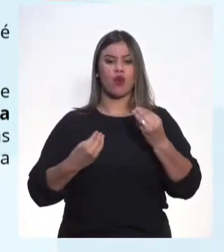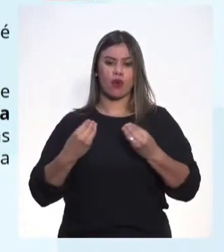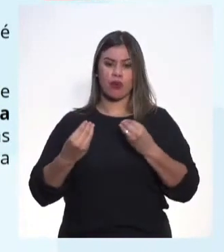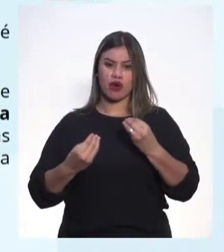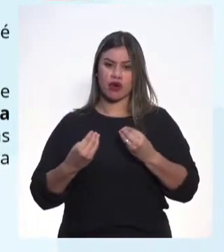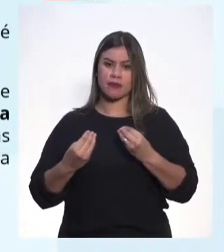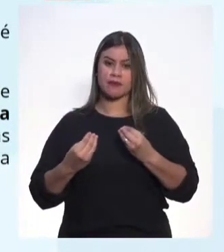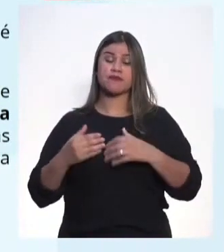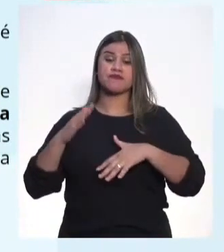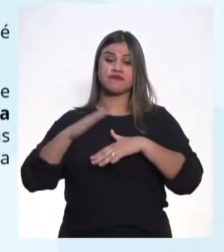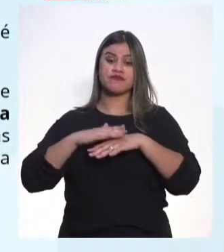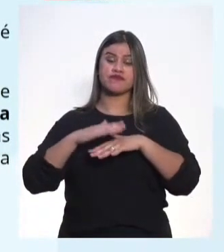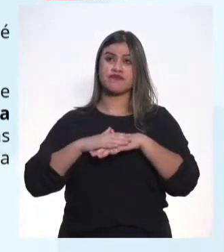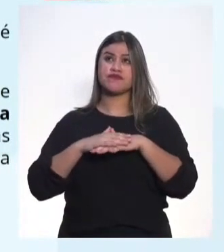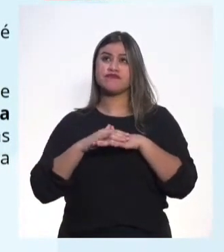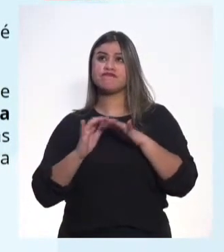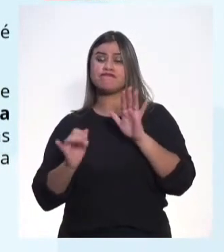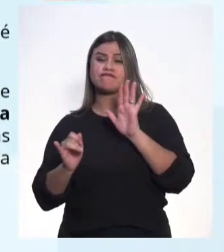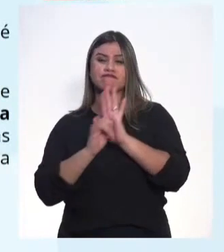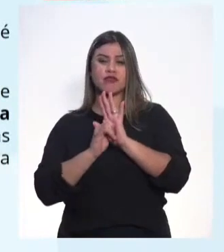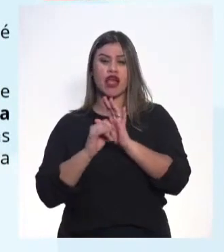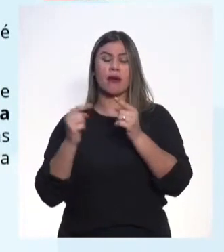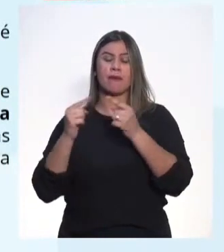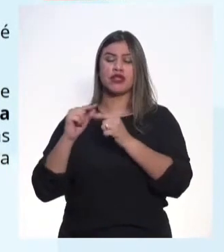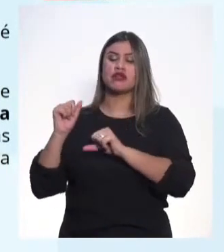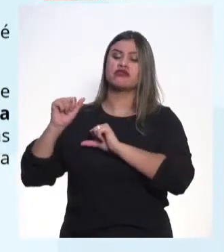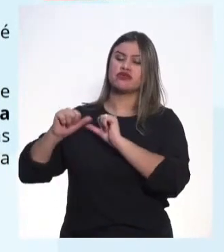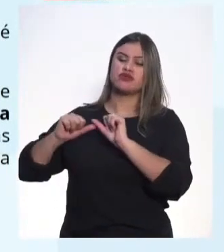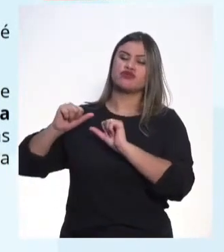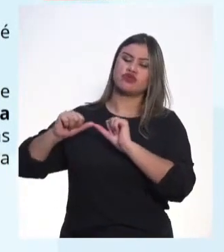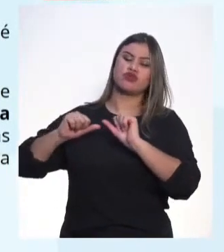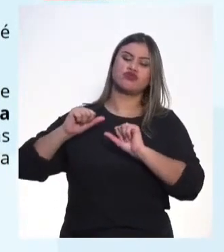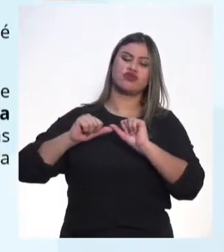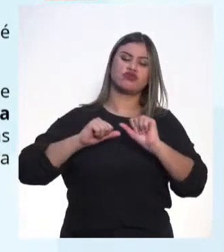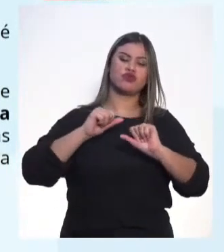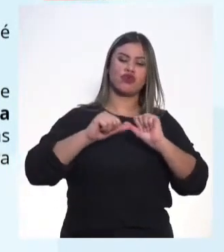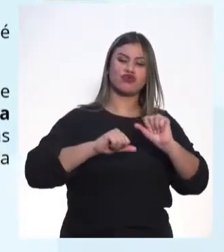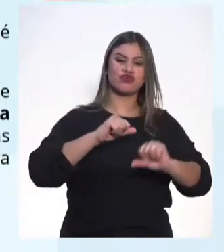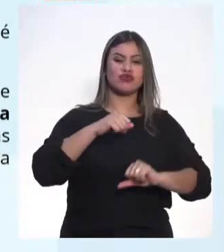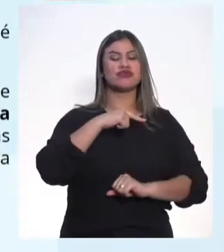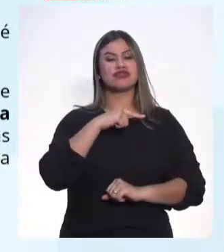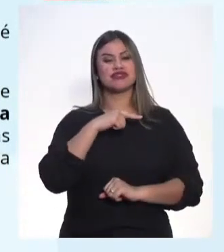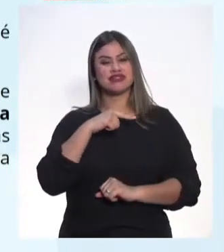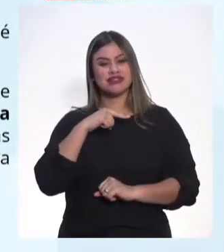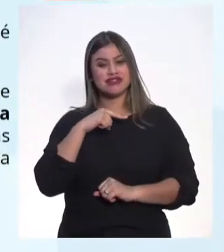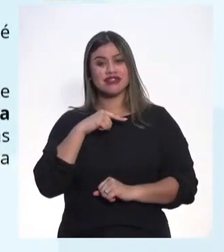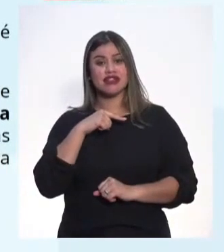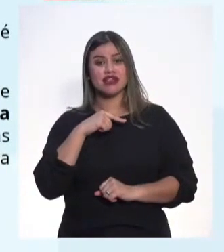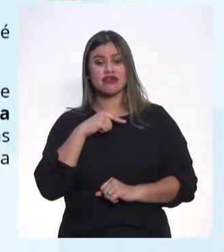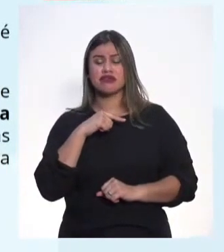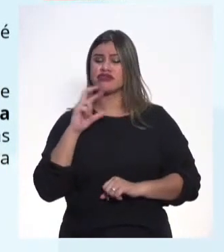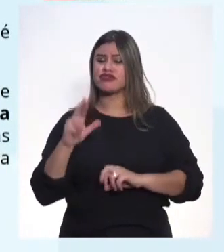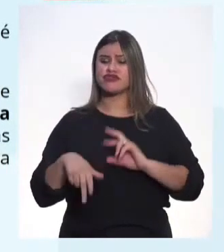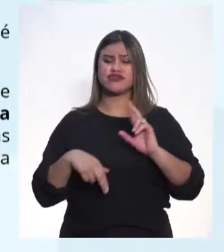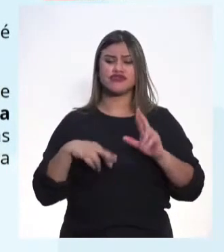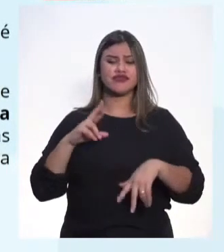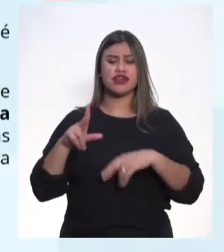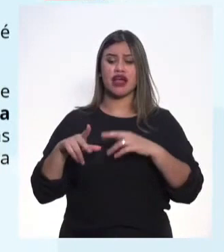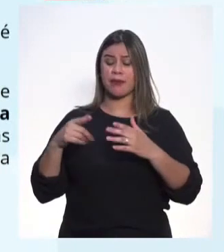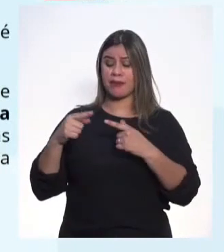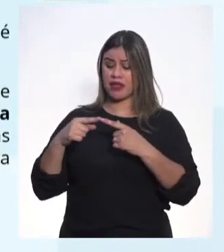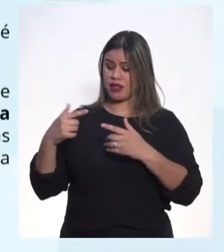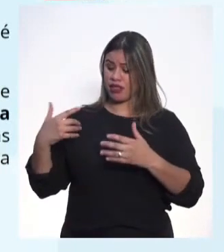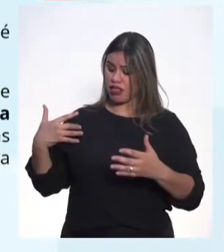identidade é sempre vista como transitória. Então, ela muda nas diferentes etapas da nossa